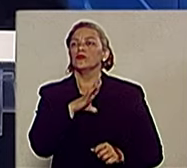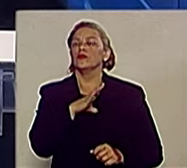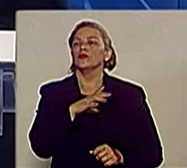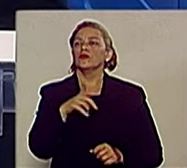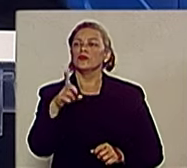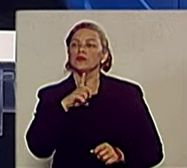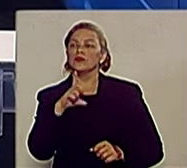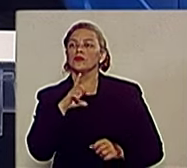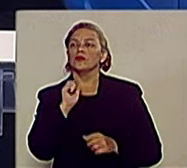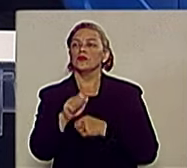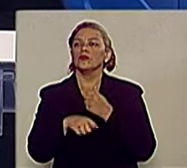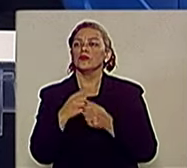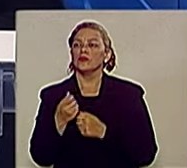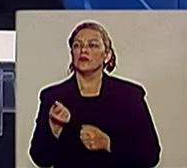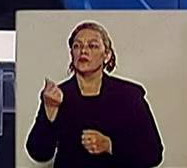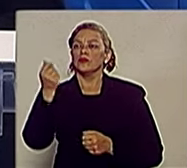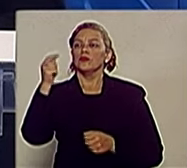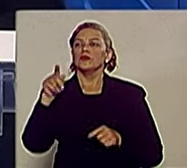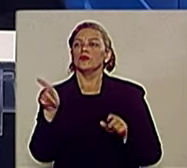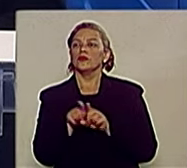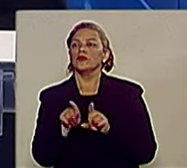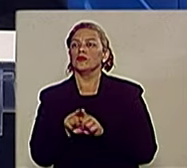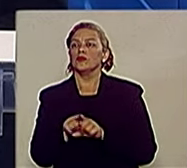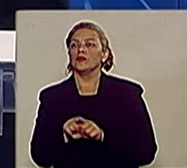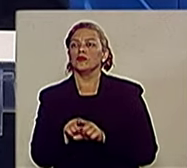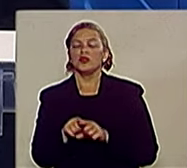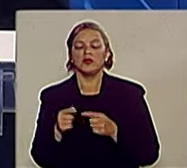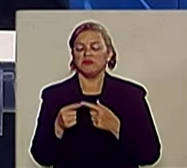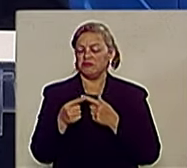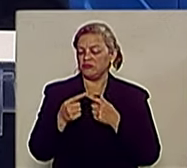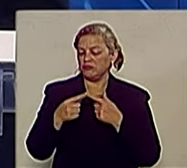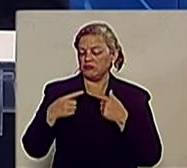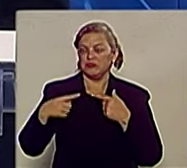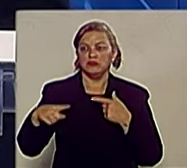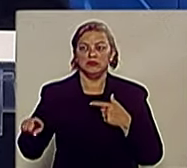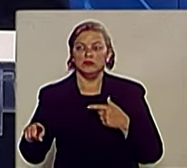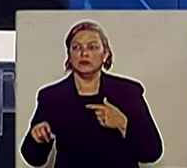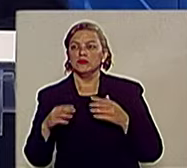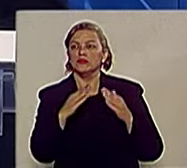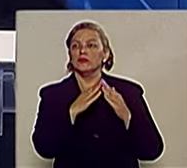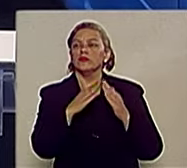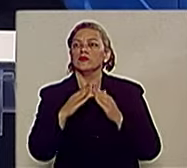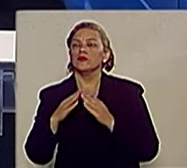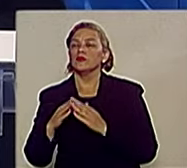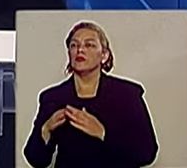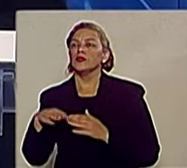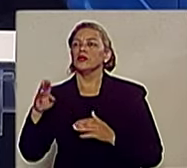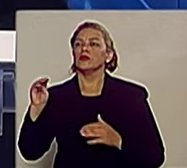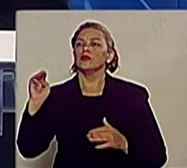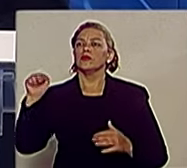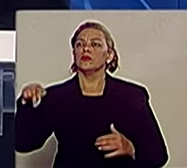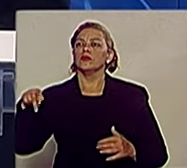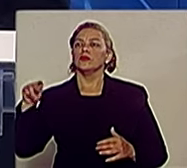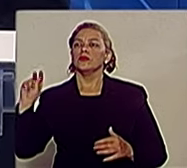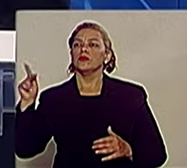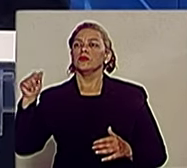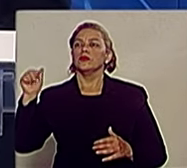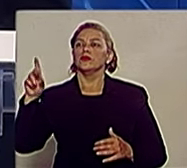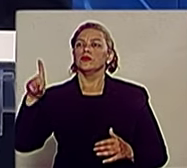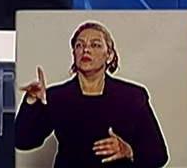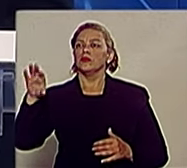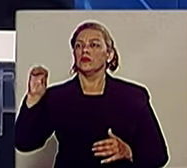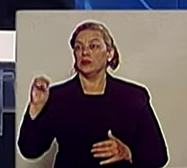revitalizar. Agora, eu não tenho nenhum acordo com aqueles quiosques colocados na Orla do Banhado. Penso que aquilo não serve,